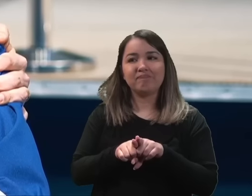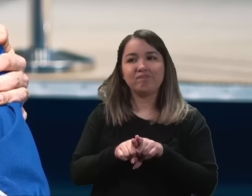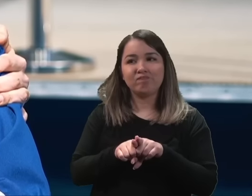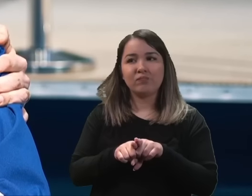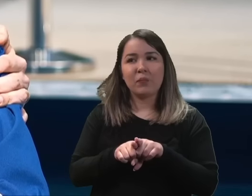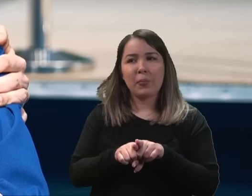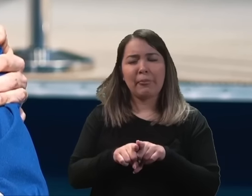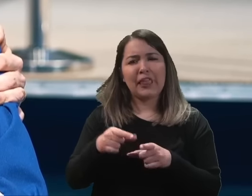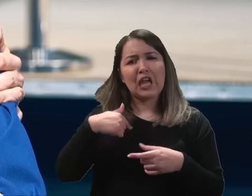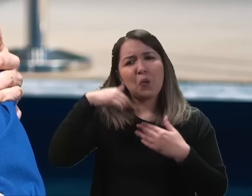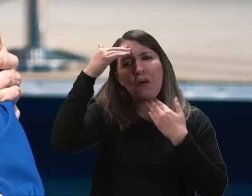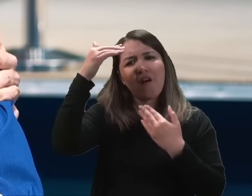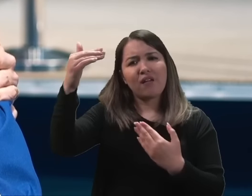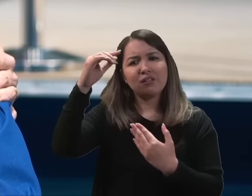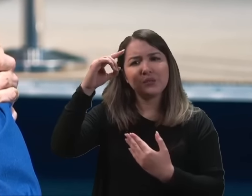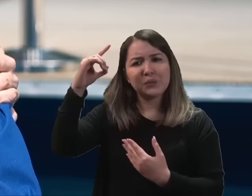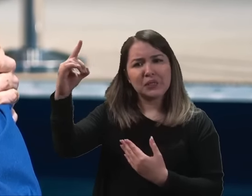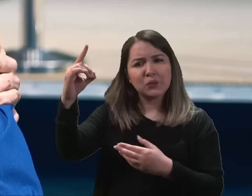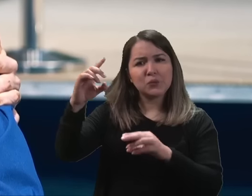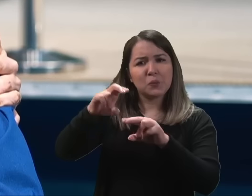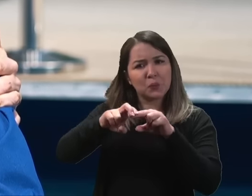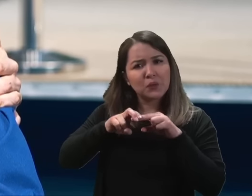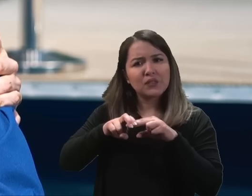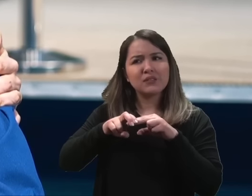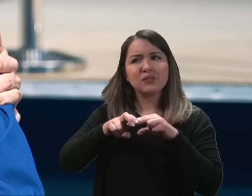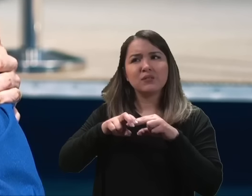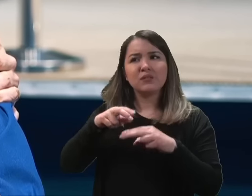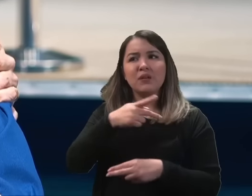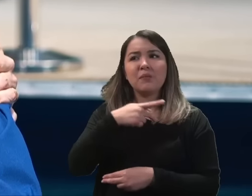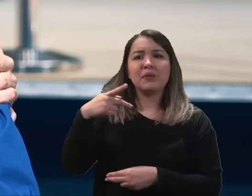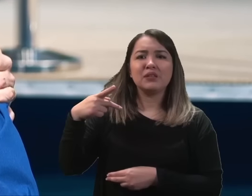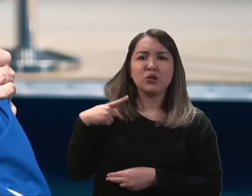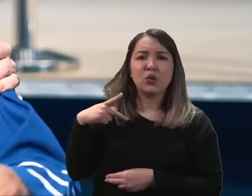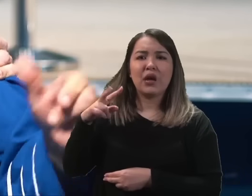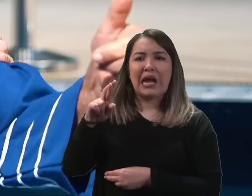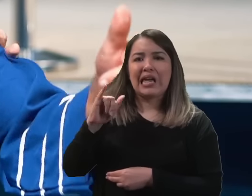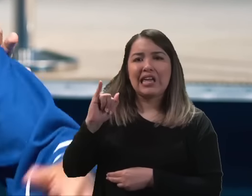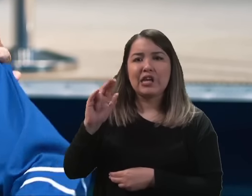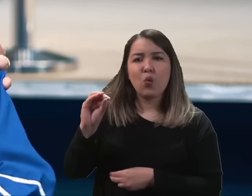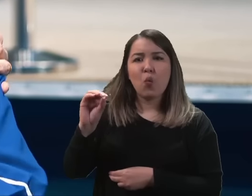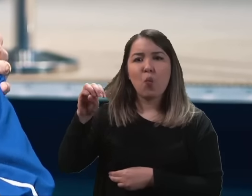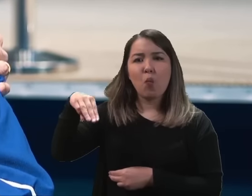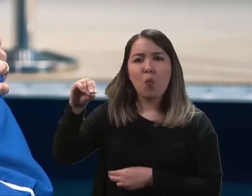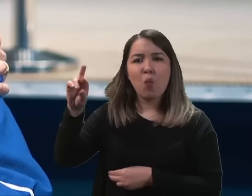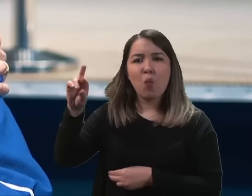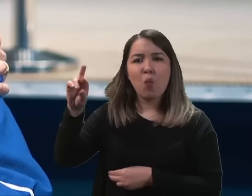eu agradeço a Deus por isso ao pastor Vilmour me ajudou muito